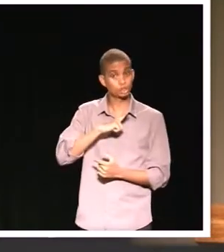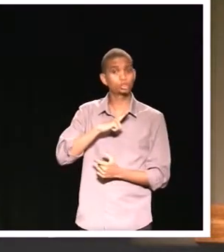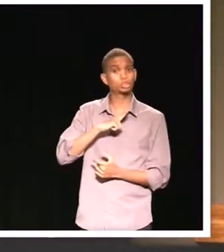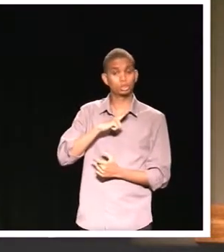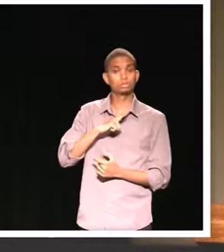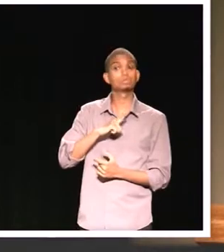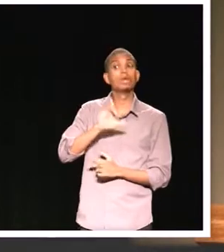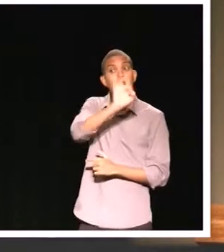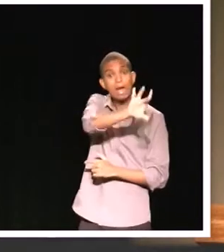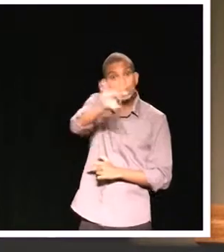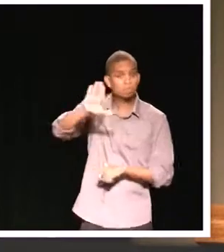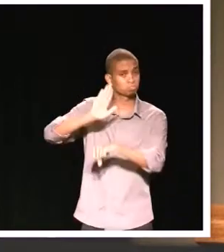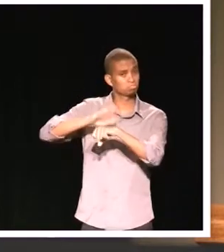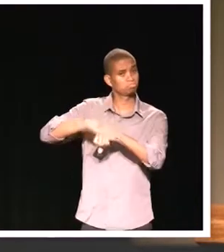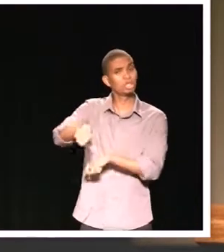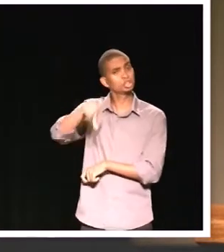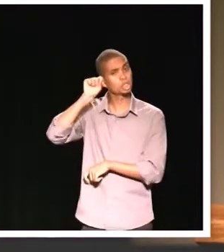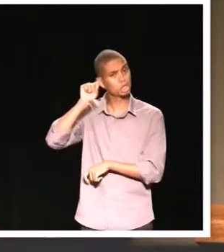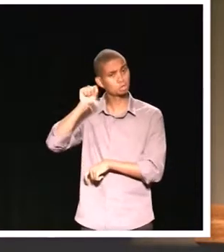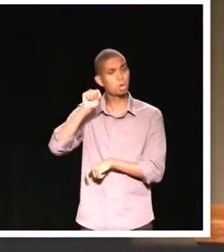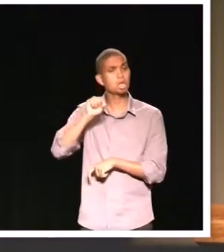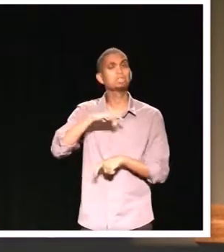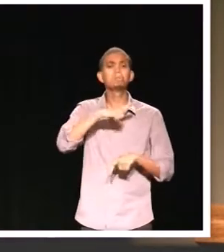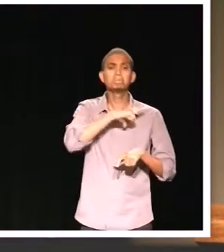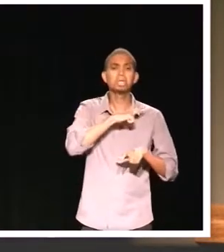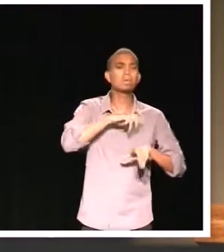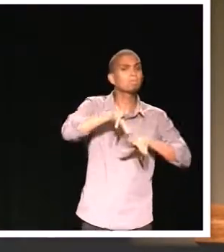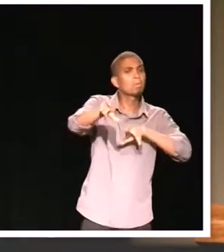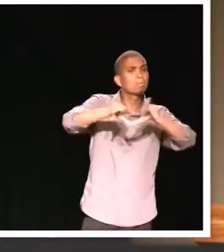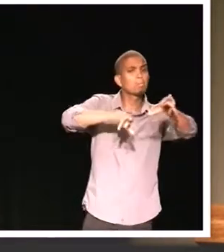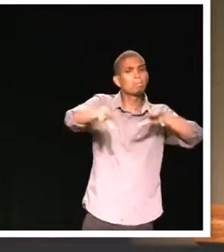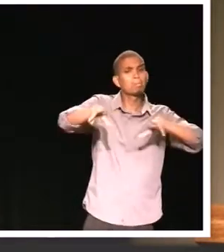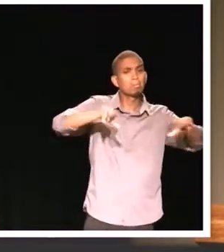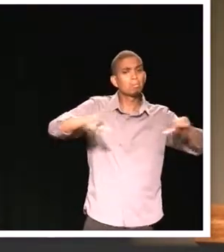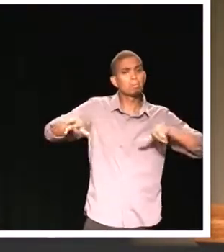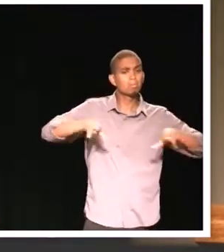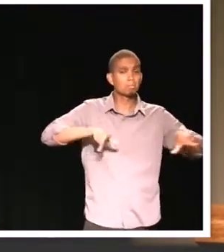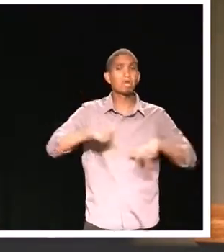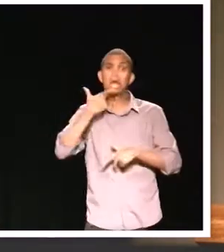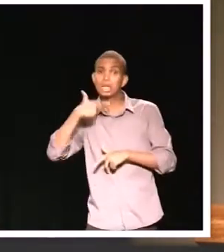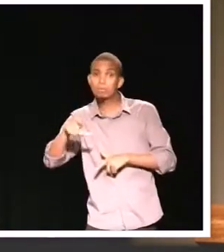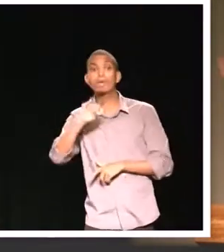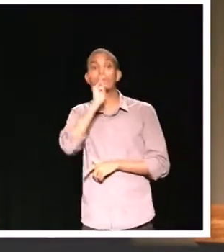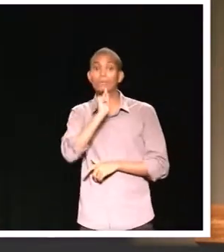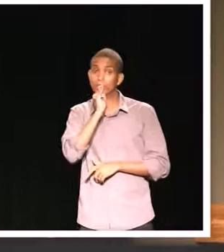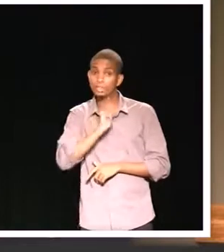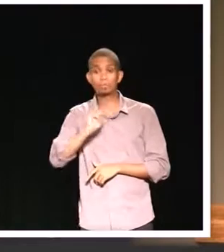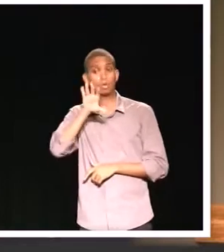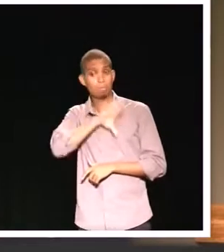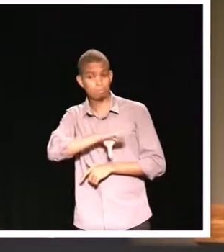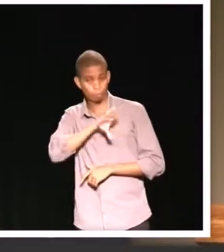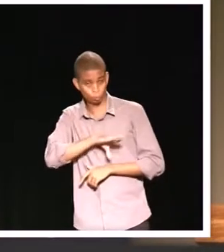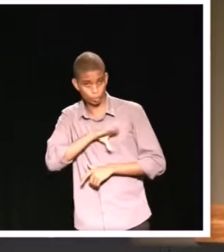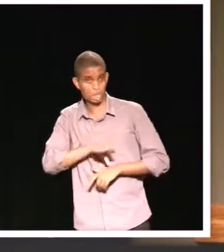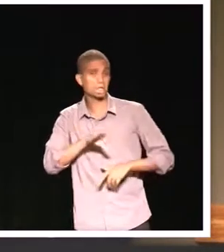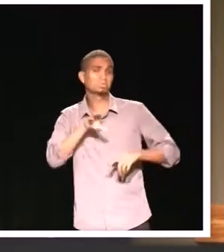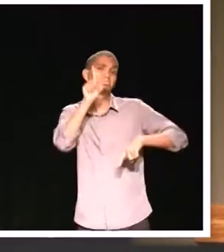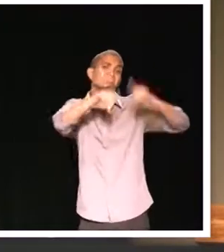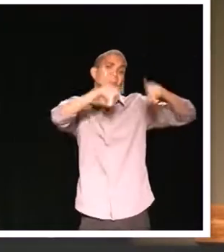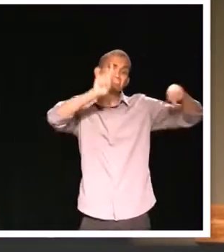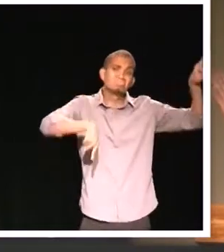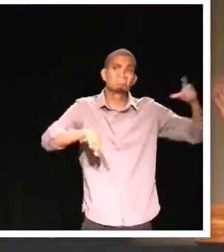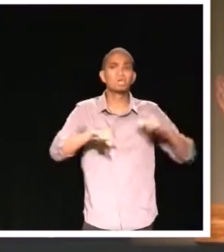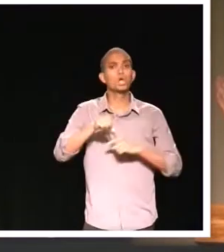é dono de escolher as variedades de língua, por exemplo, um português do norte, um português do sul,